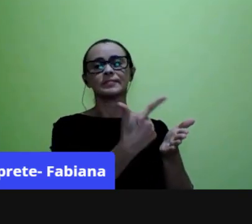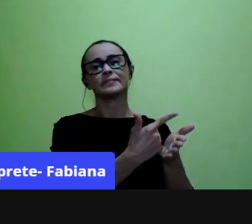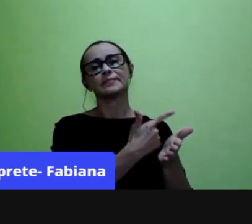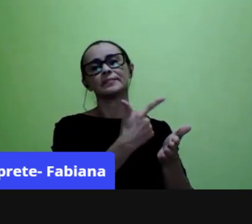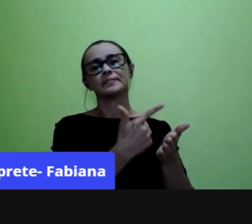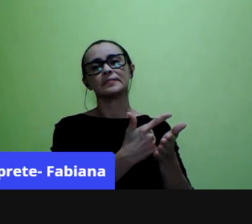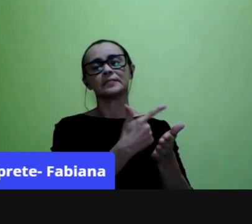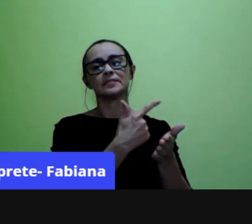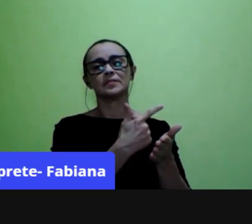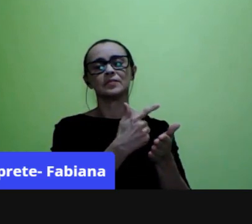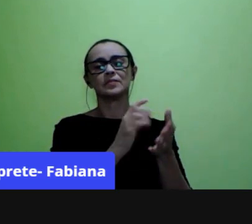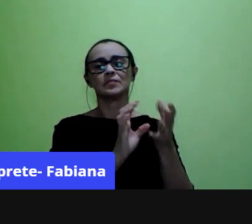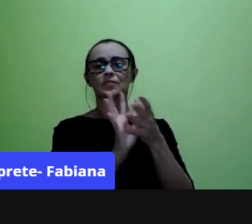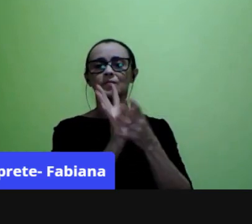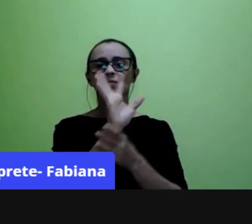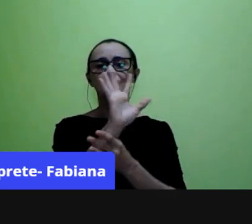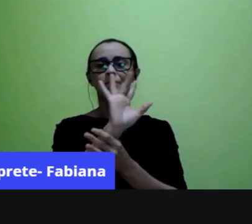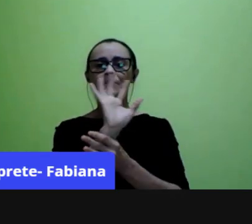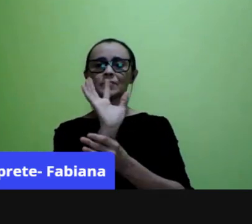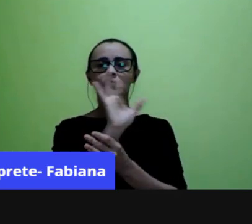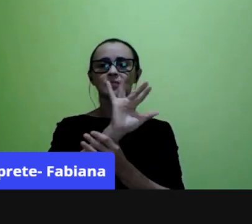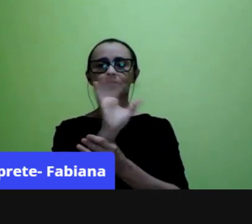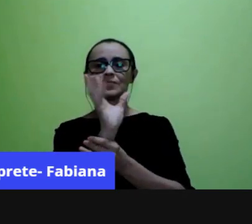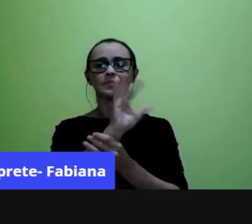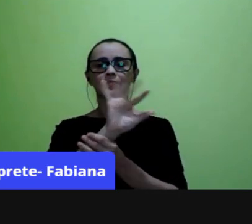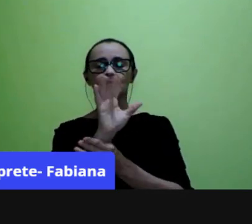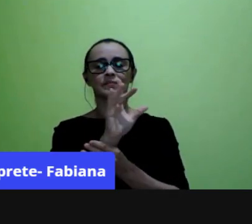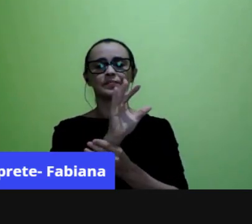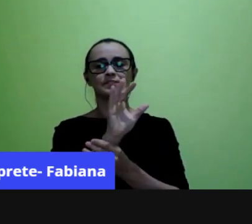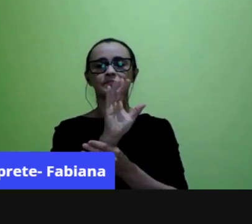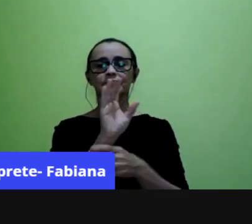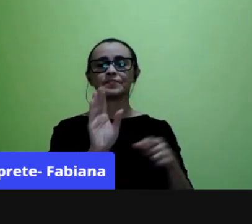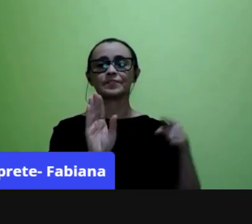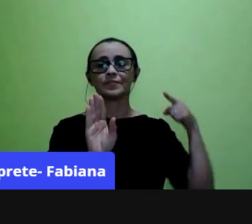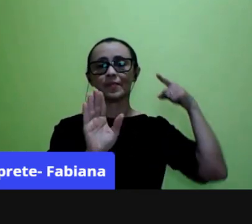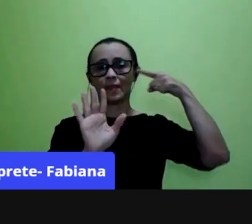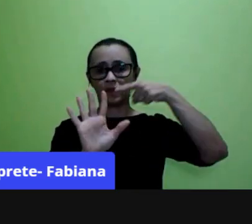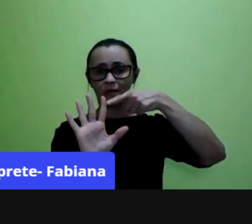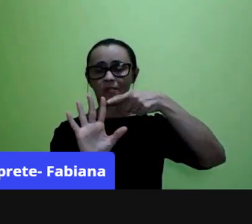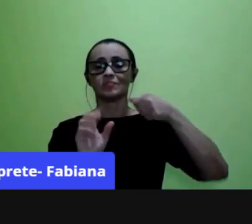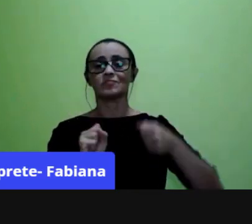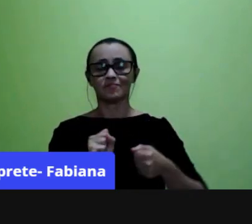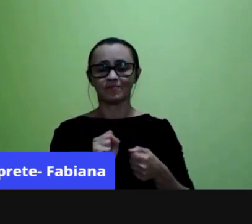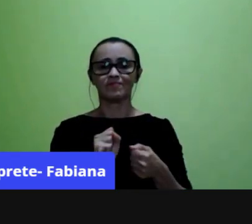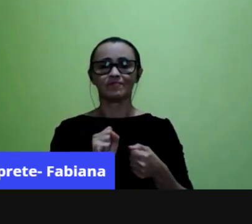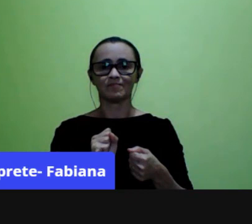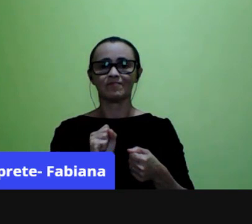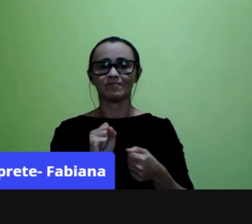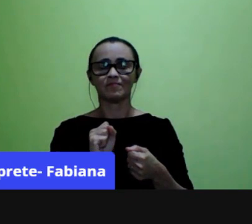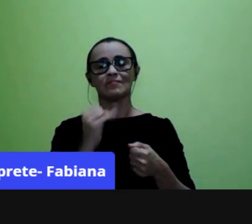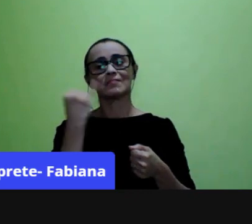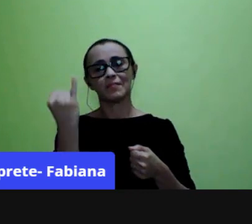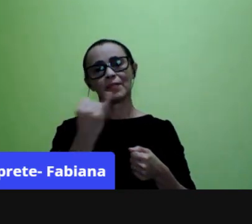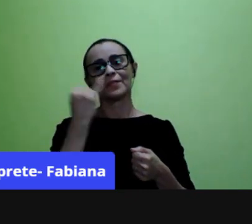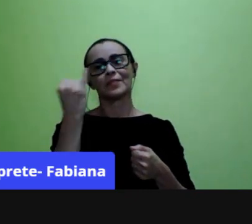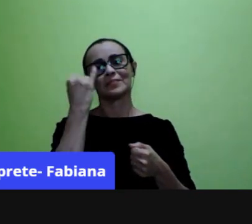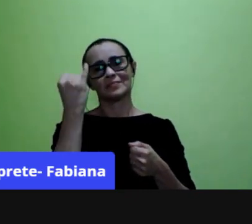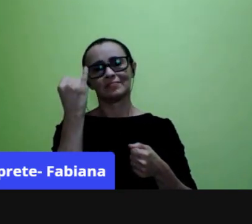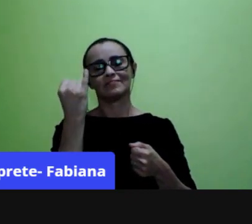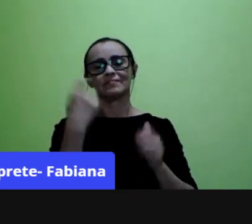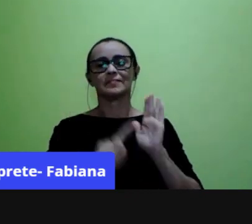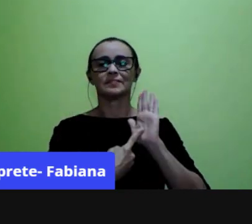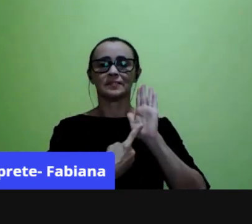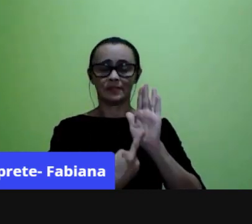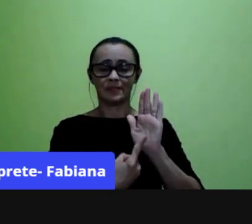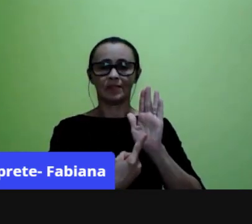um fantoche, seja lá o que for, aquele objeto tem que ser o foco. Quanto menos poluição nós tivermos, melhor vai